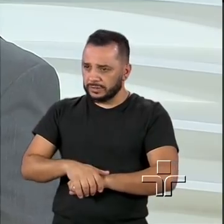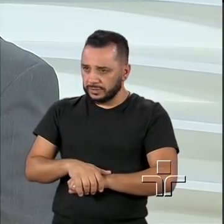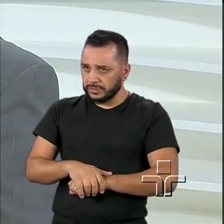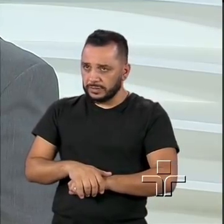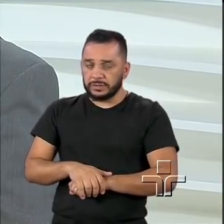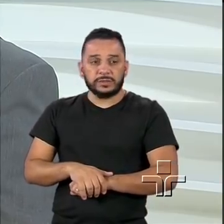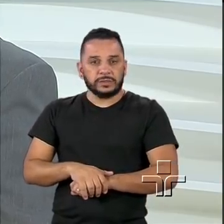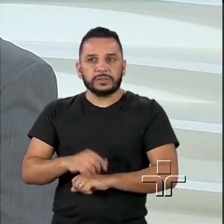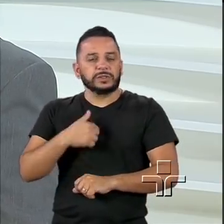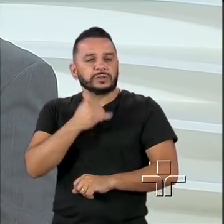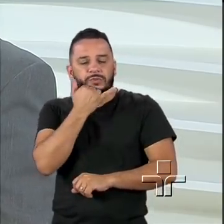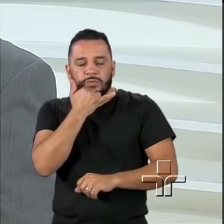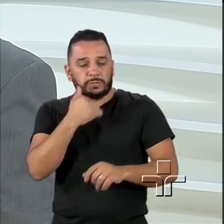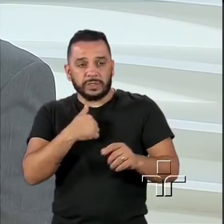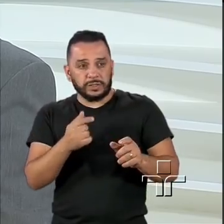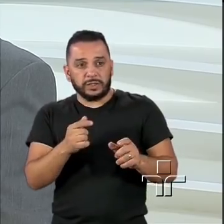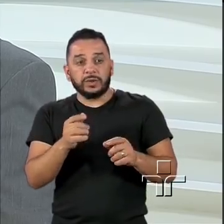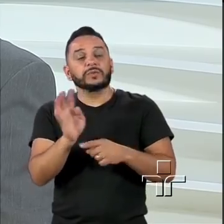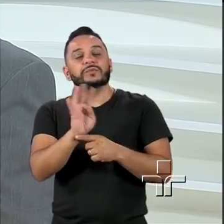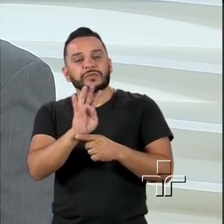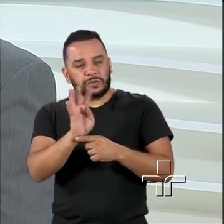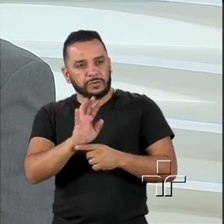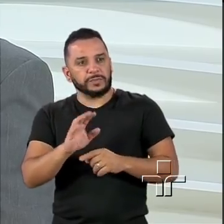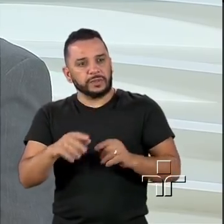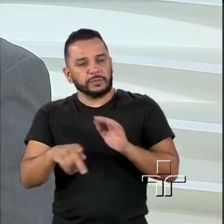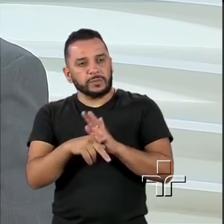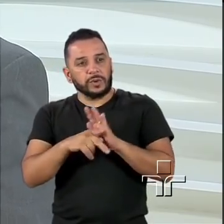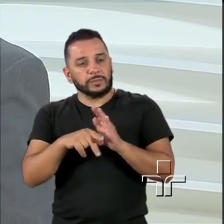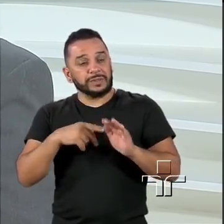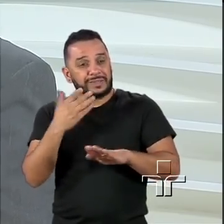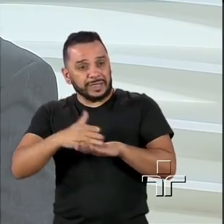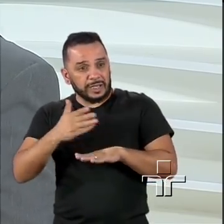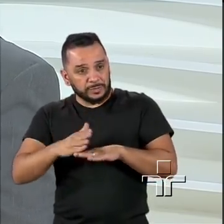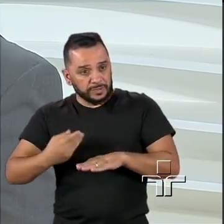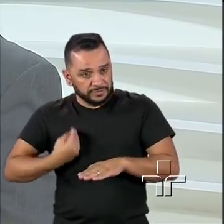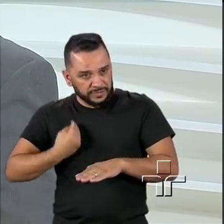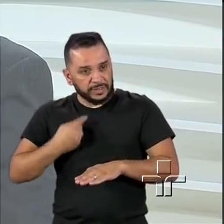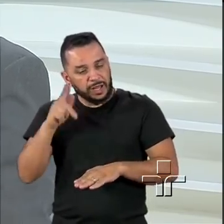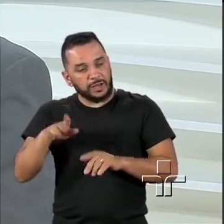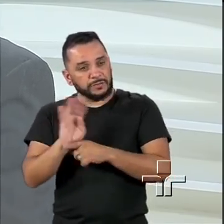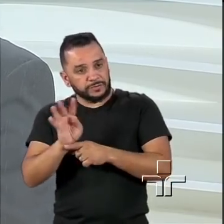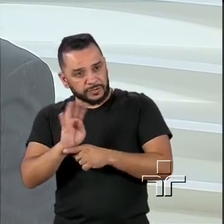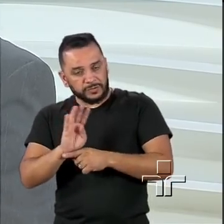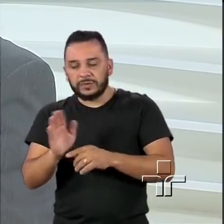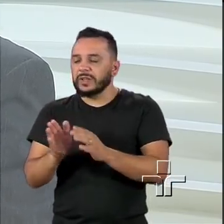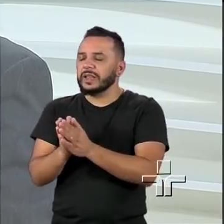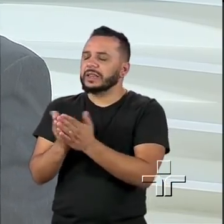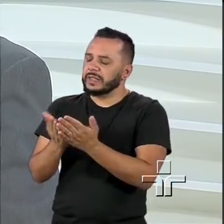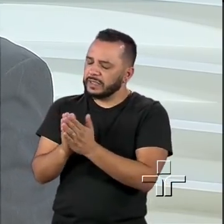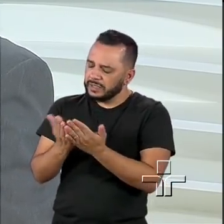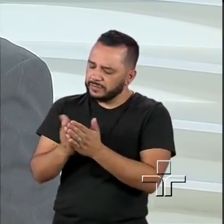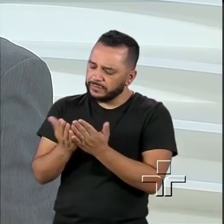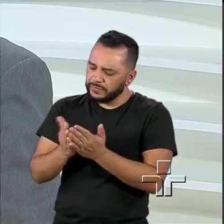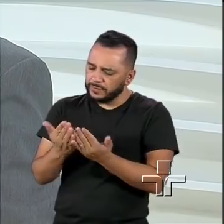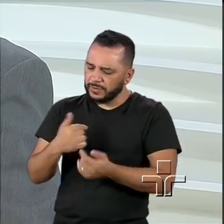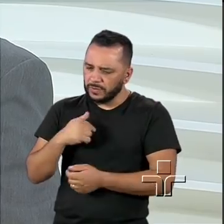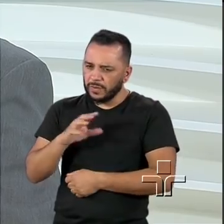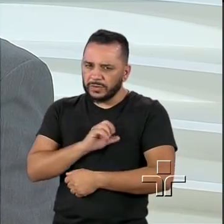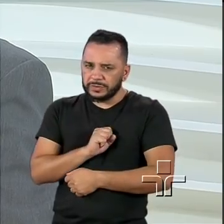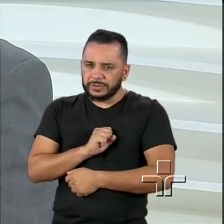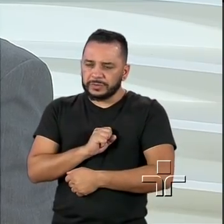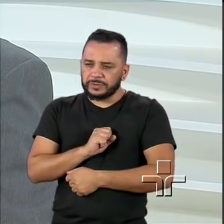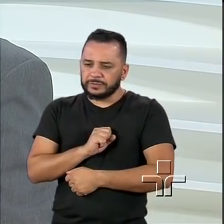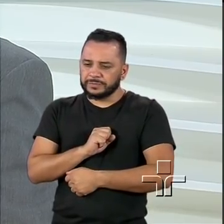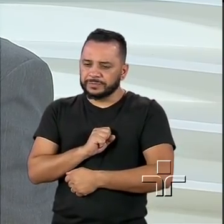Aliás, inverti. Isso é o filme. Coach Carter, Um Treino para a Vida, é o filme. O livro é